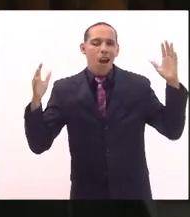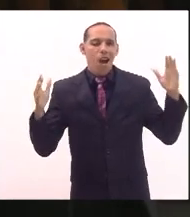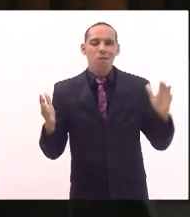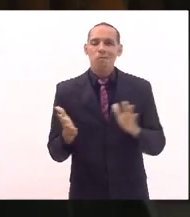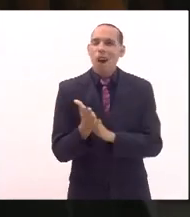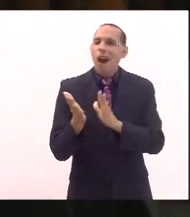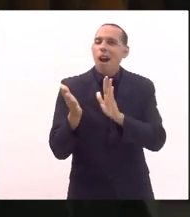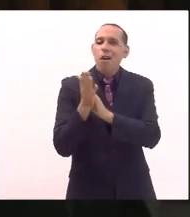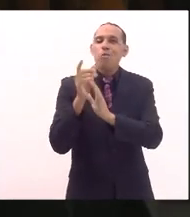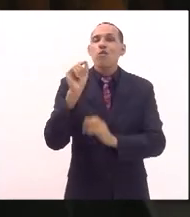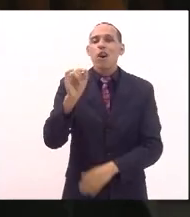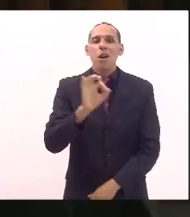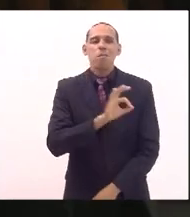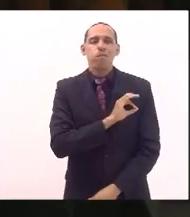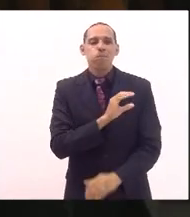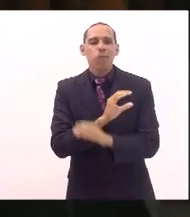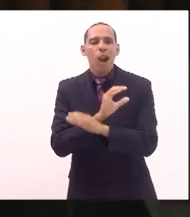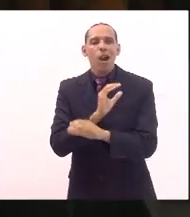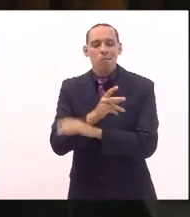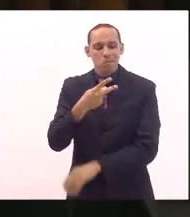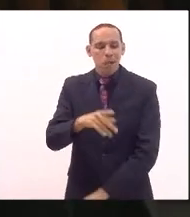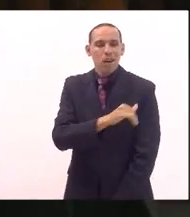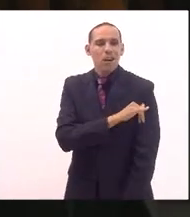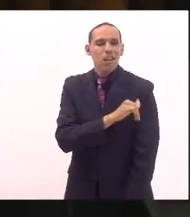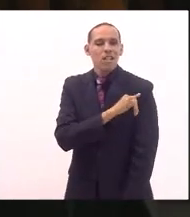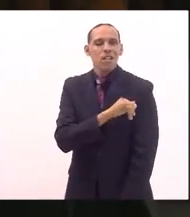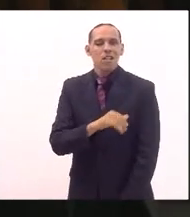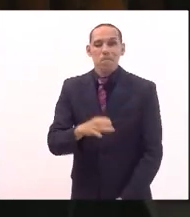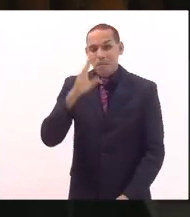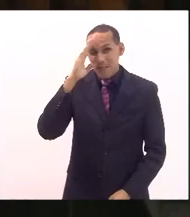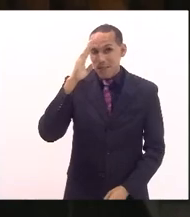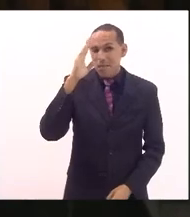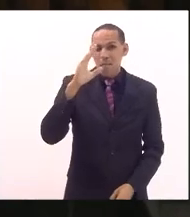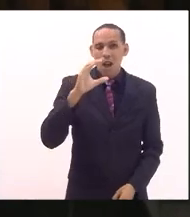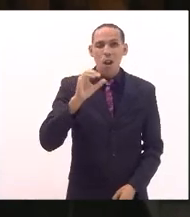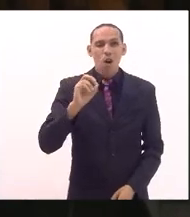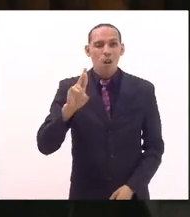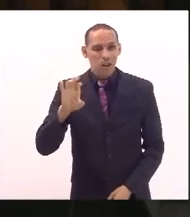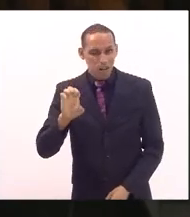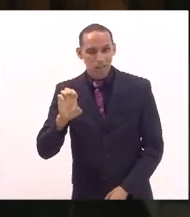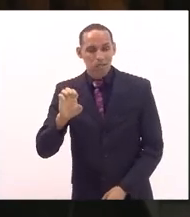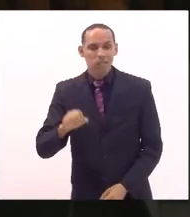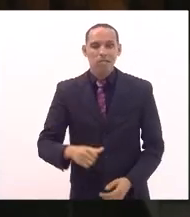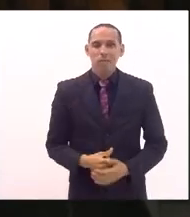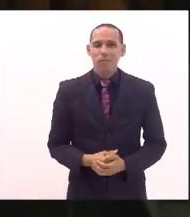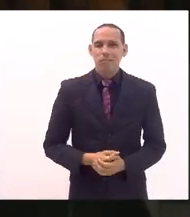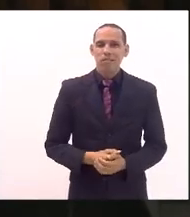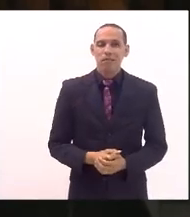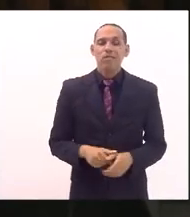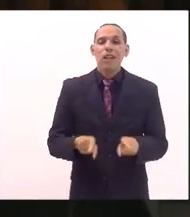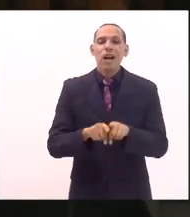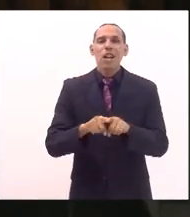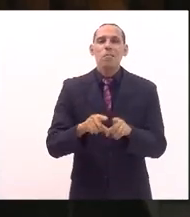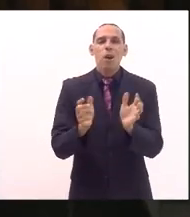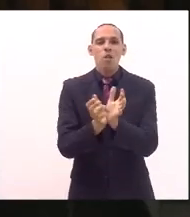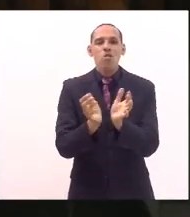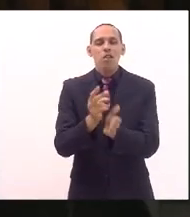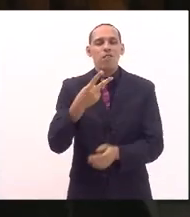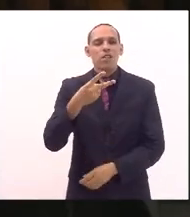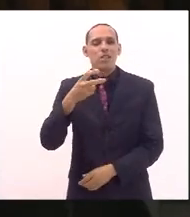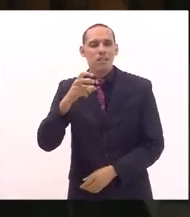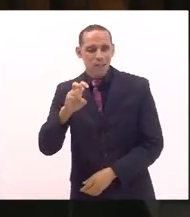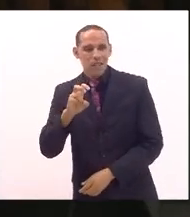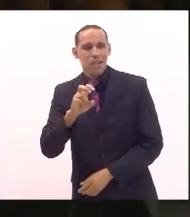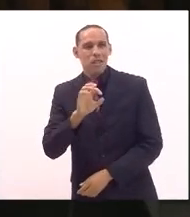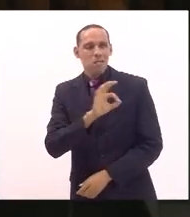glorificar a polícia civil do Estado do Rio de Janeiro sobretudo Core para 25ª delegacia de